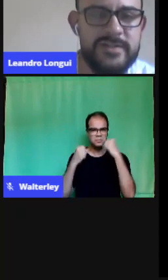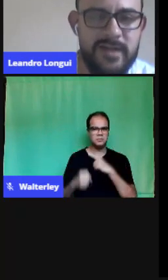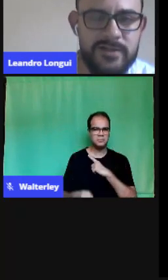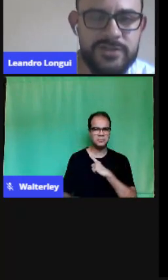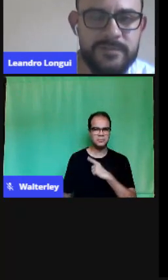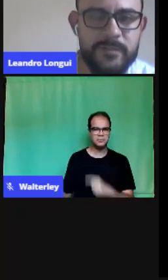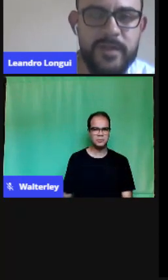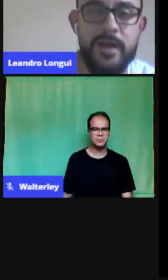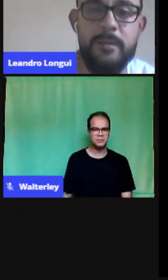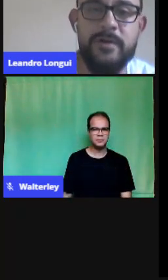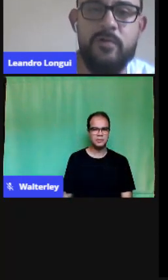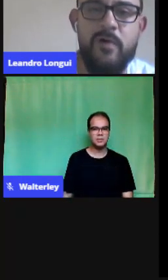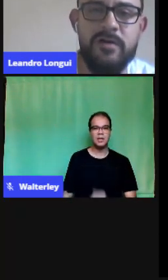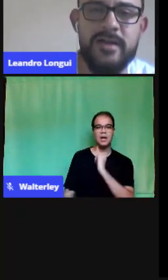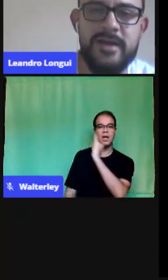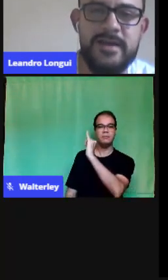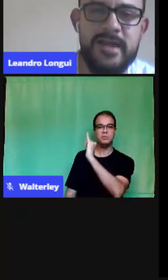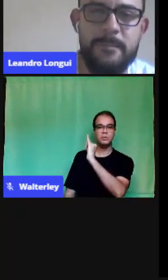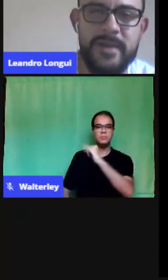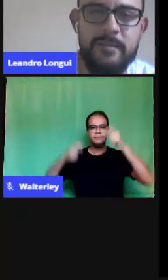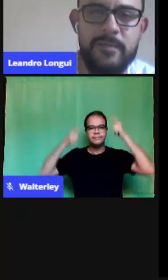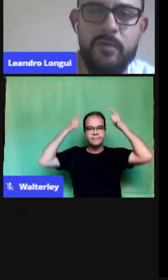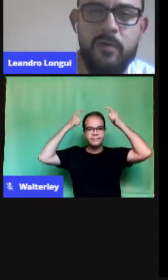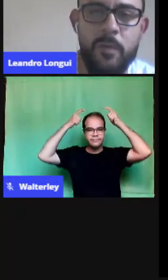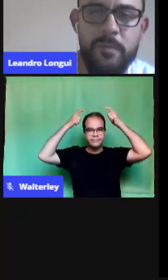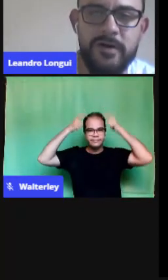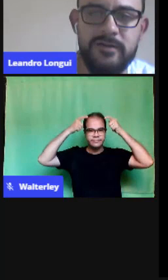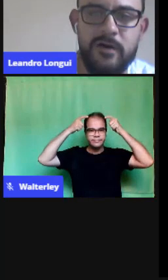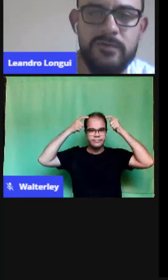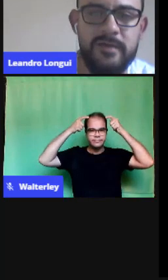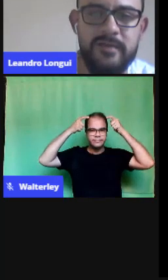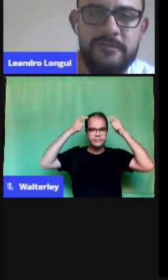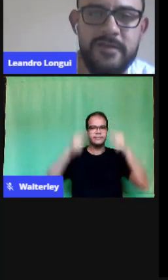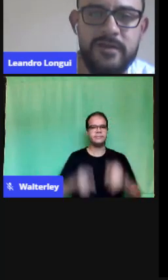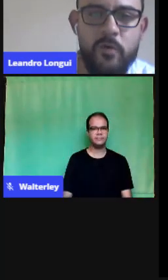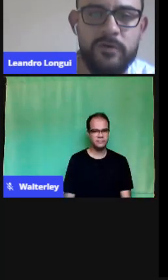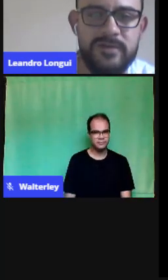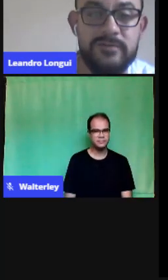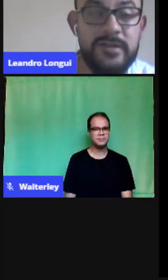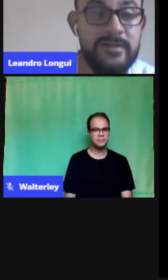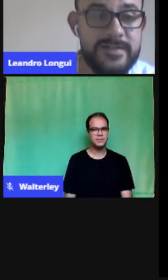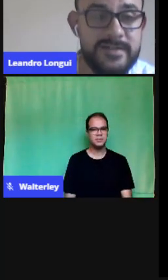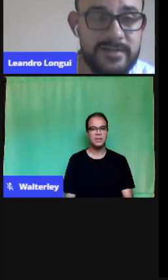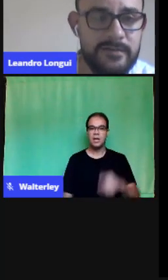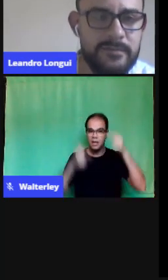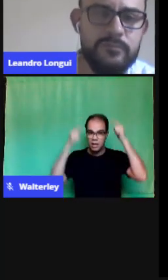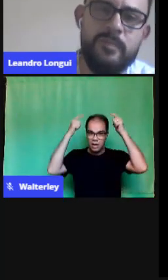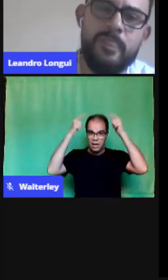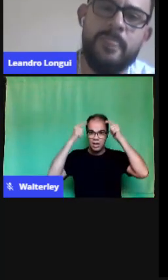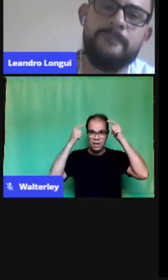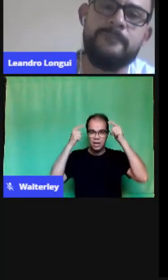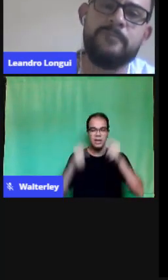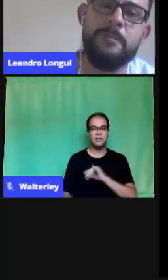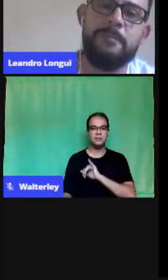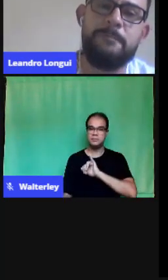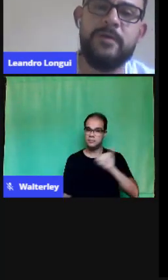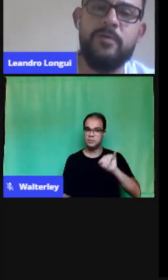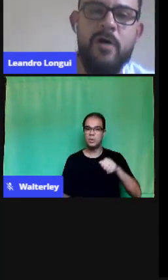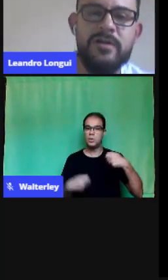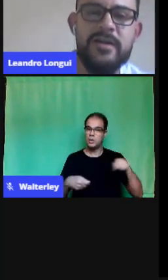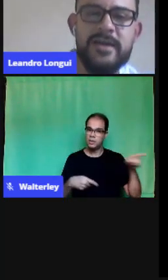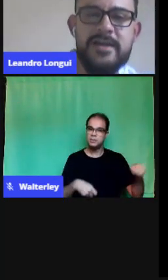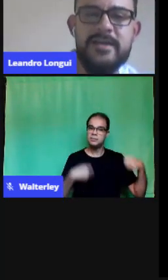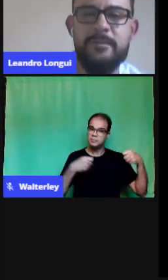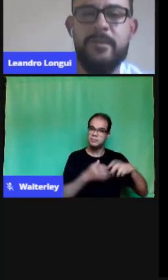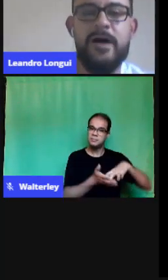sua majestade, pelo qual lhe requeria prêmio ou perdão do que devia do contrato que trazia,